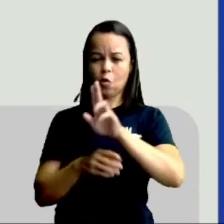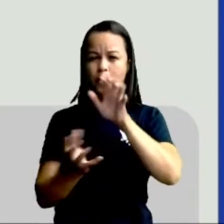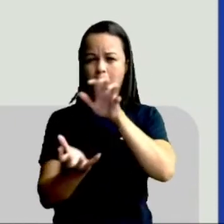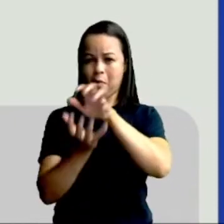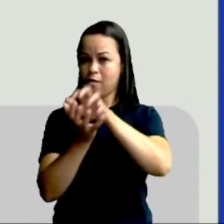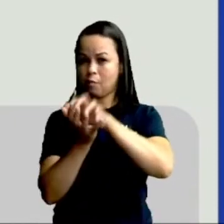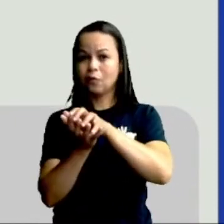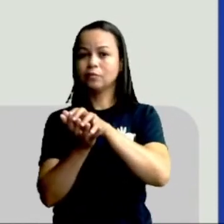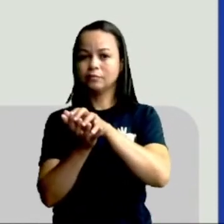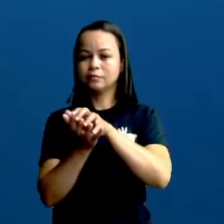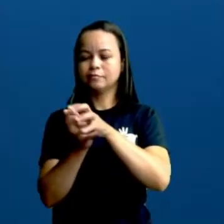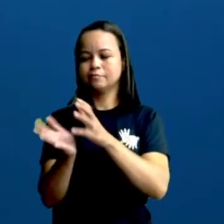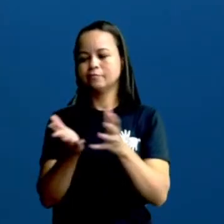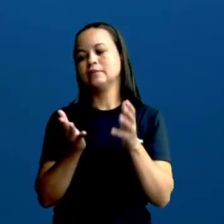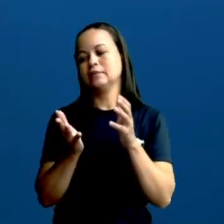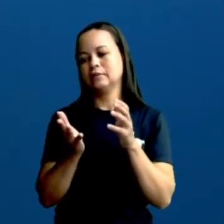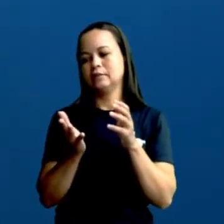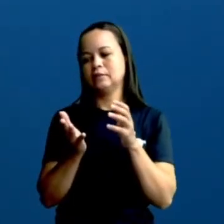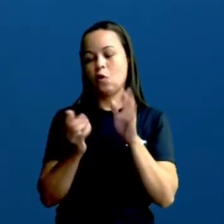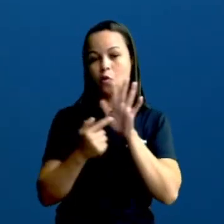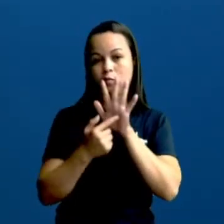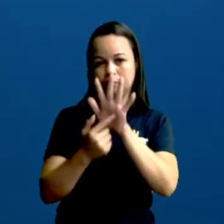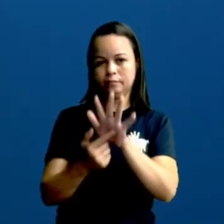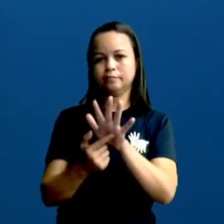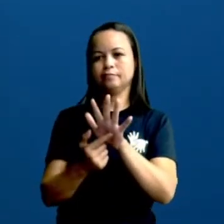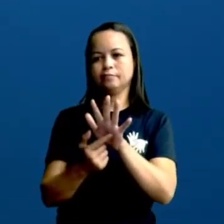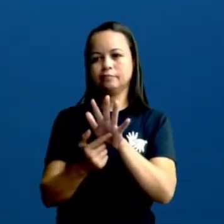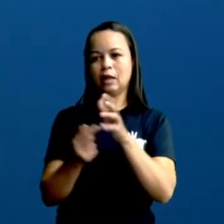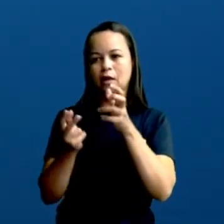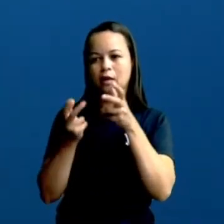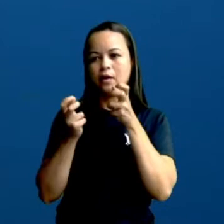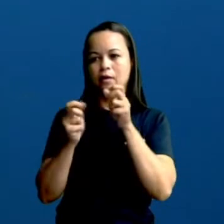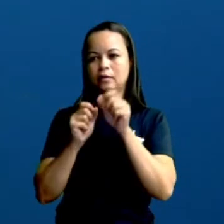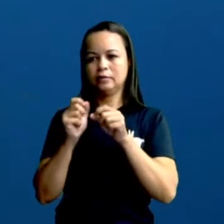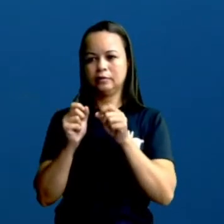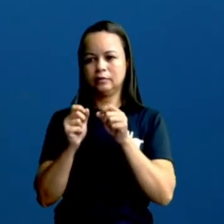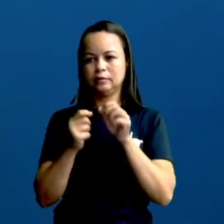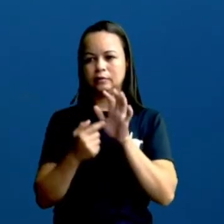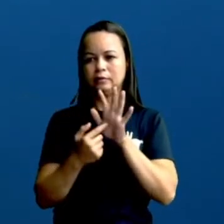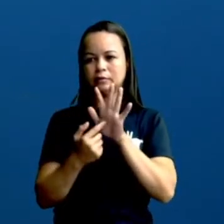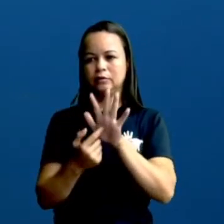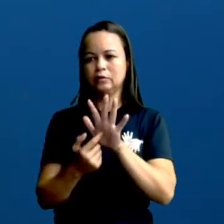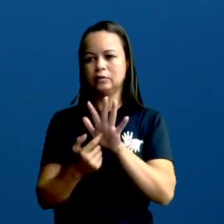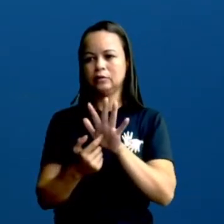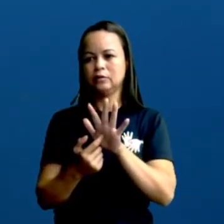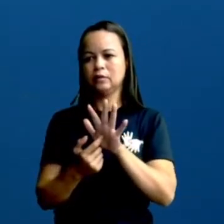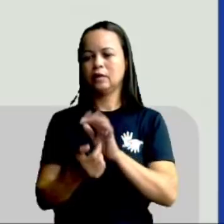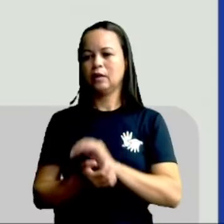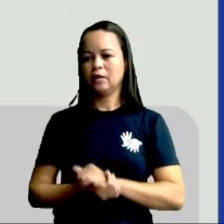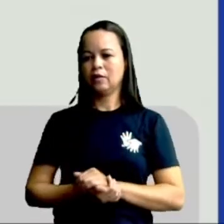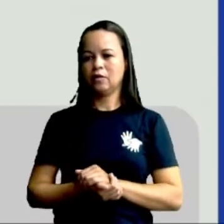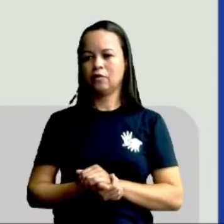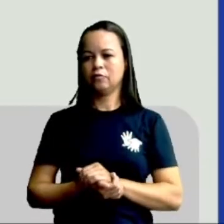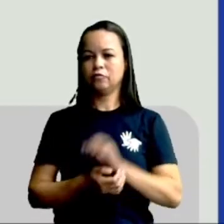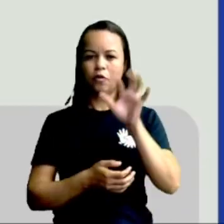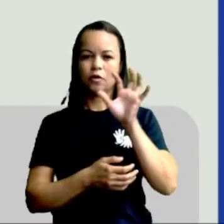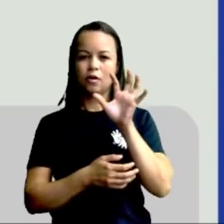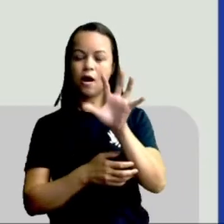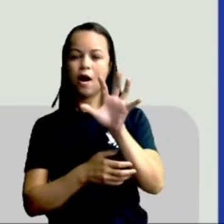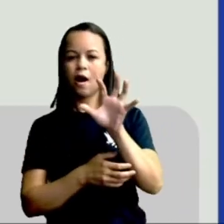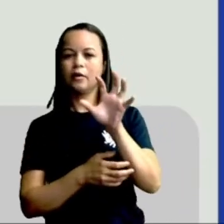Desfoca aí para eu poder apontar e depois foca novamente. Olha, aqui, ó. Tá vendo? Foca aí agora no mapa para vocês